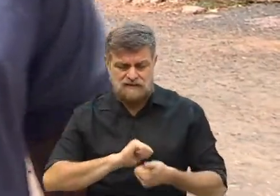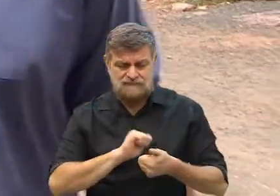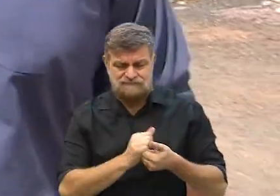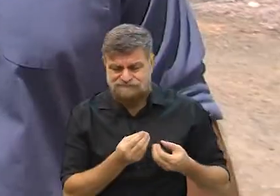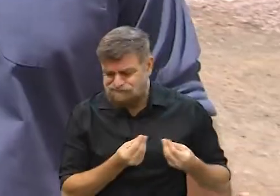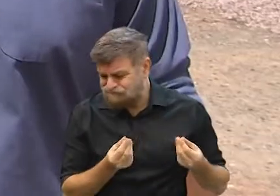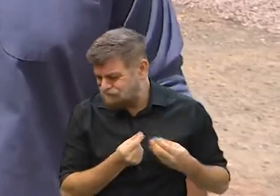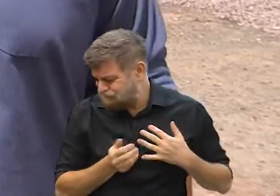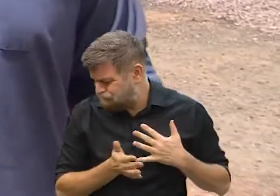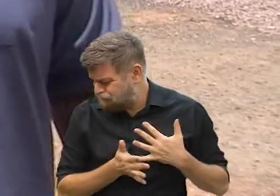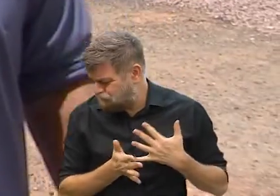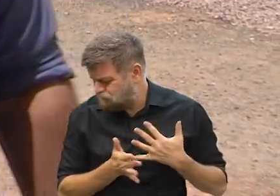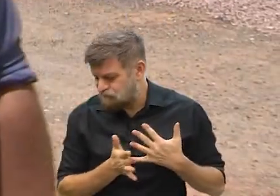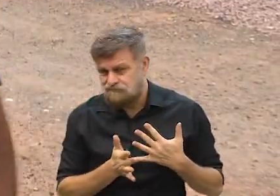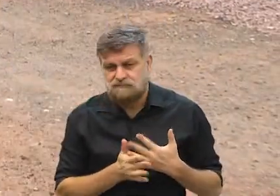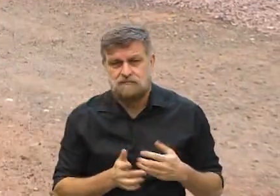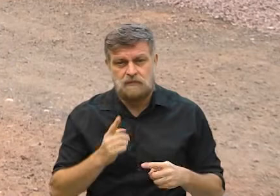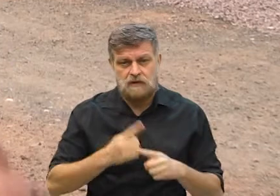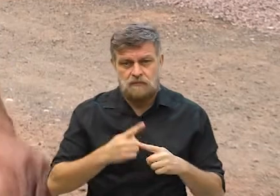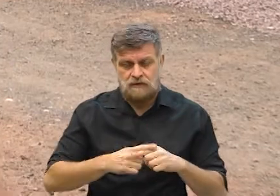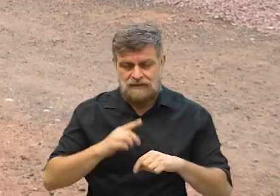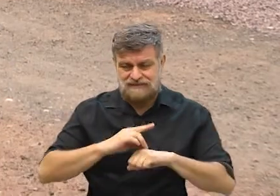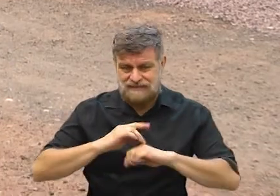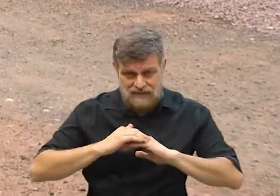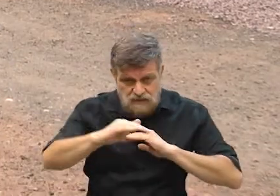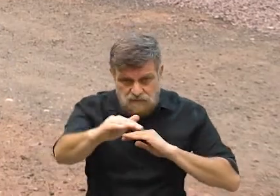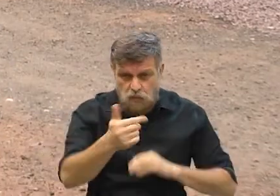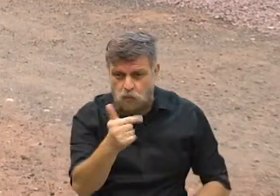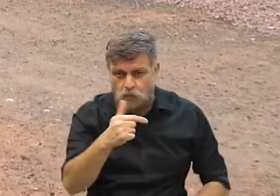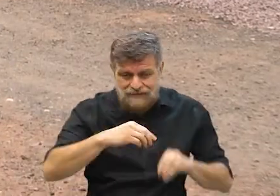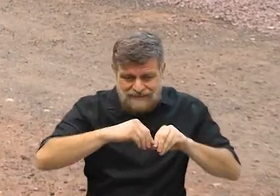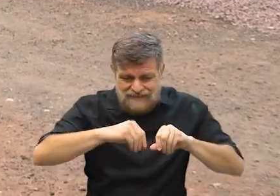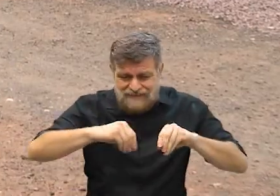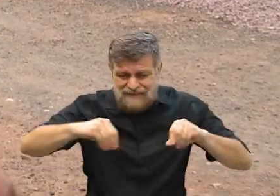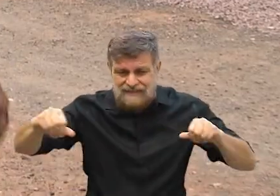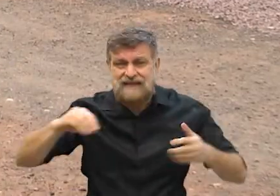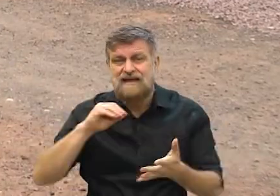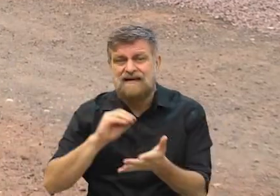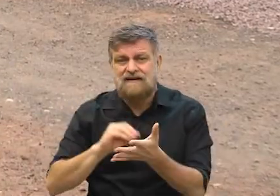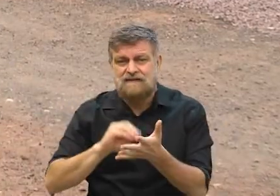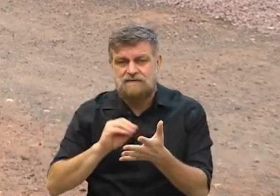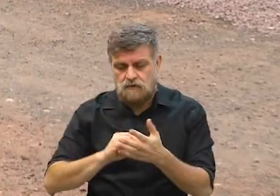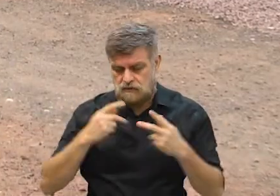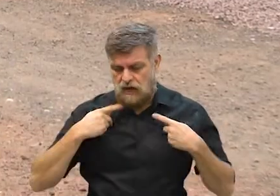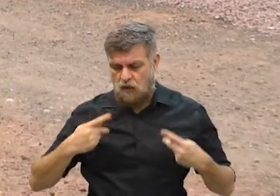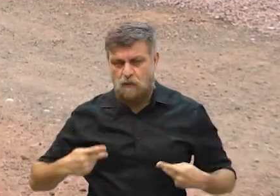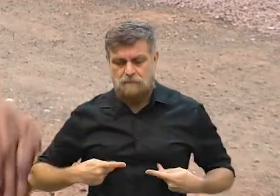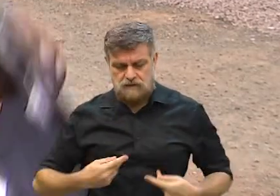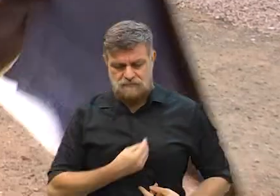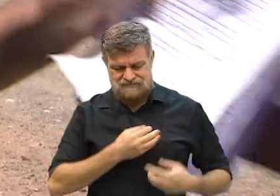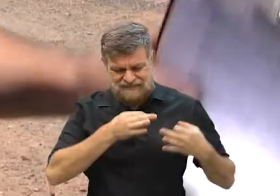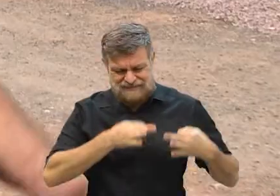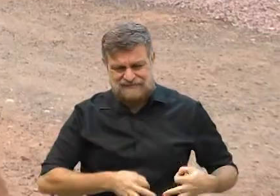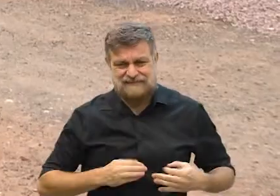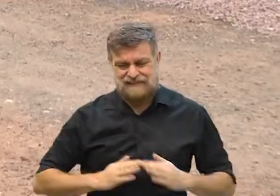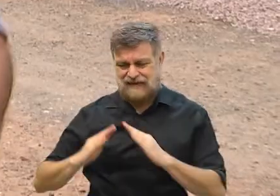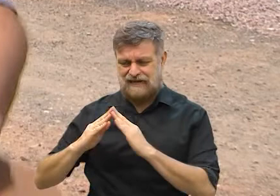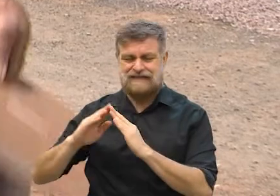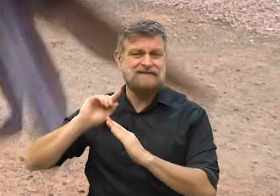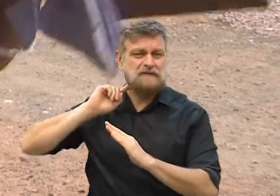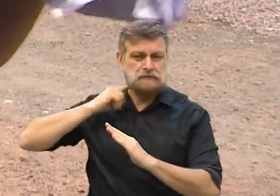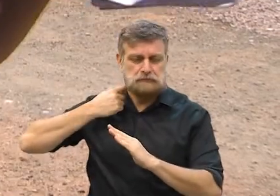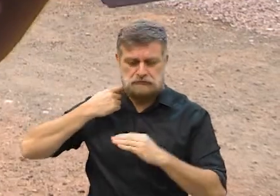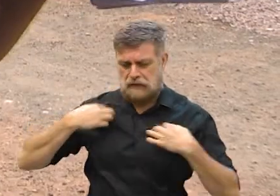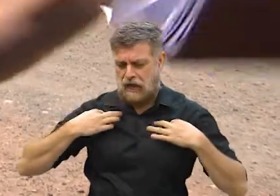falta de qualidade de vida, de dignidade humana. Porque quando não tem asfalto na sua rua, falta dignidade humana. A casa fica